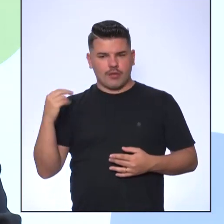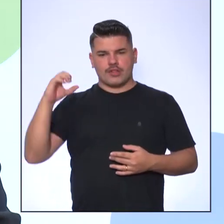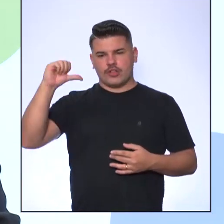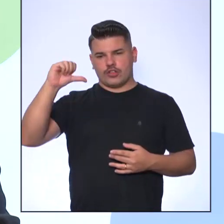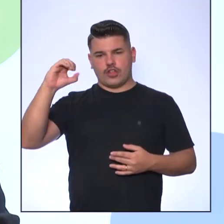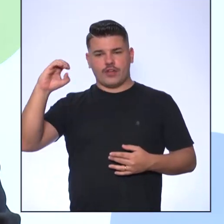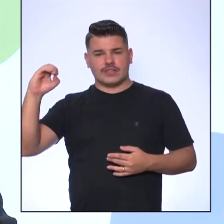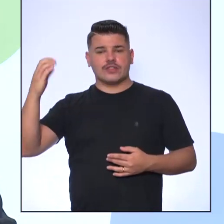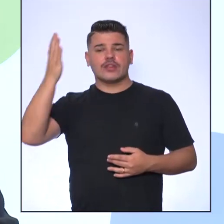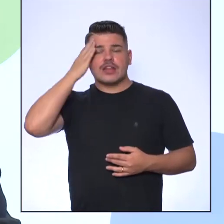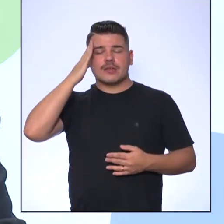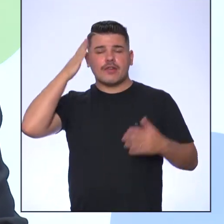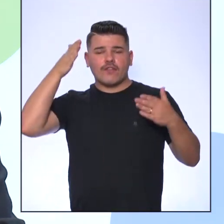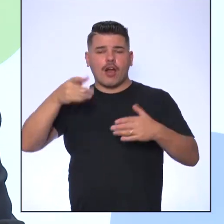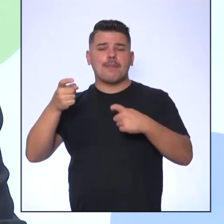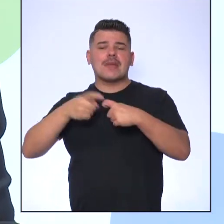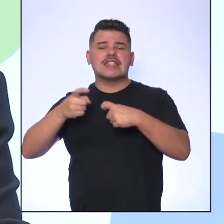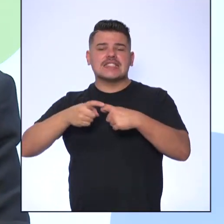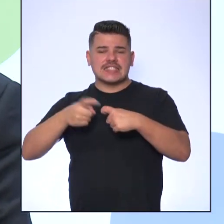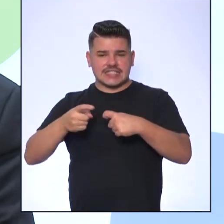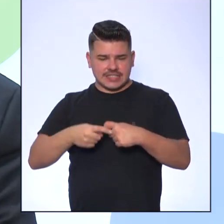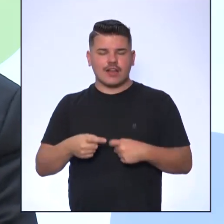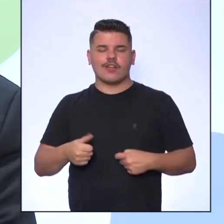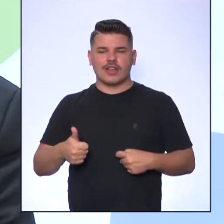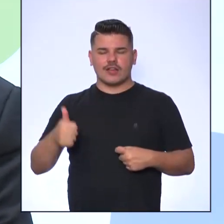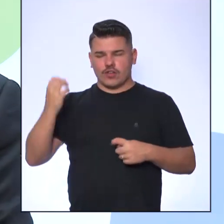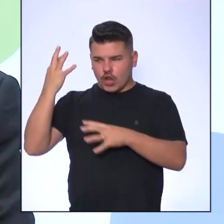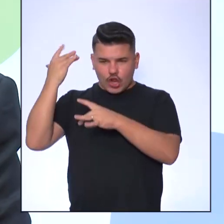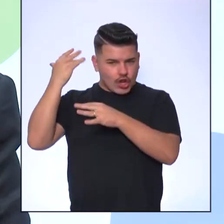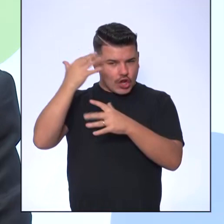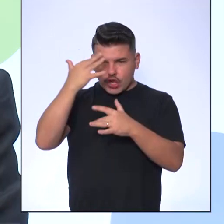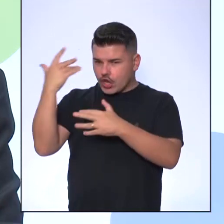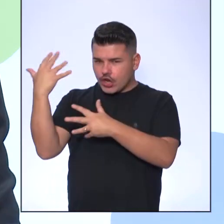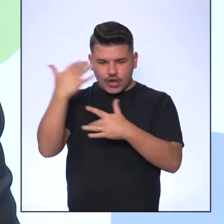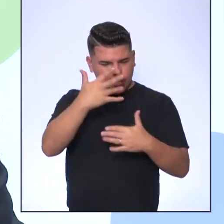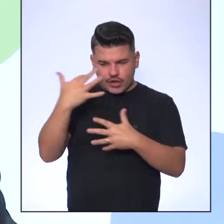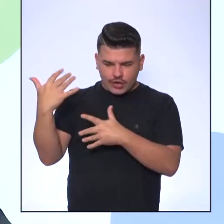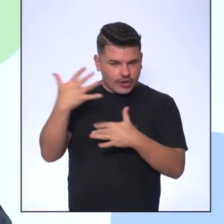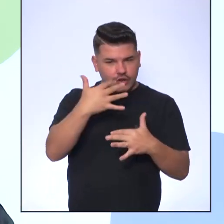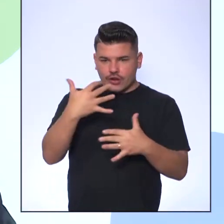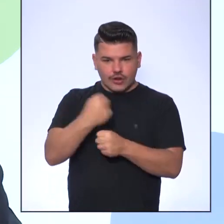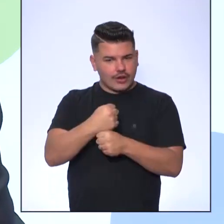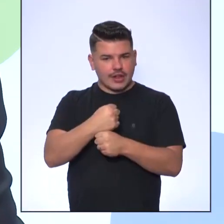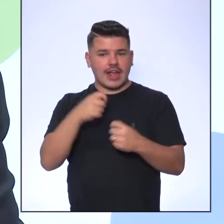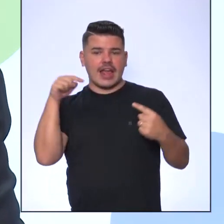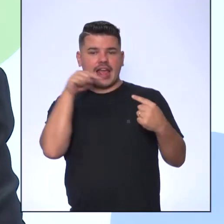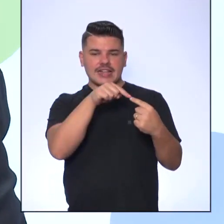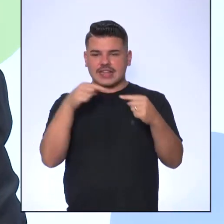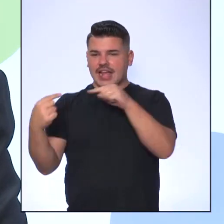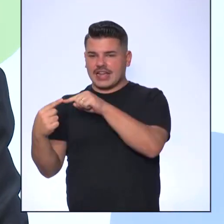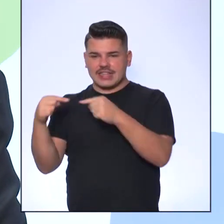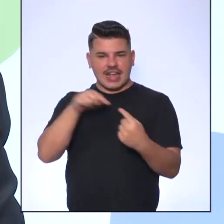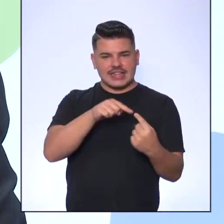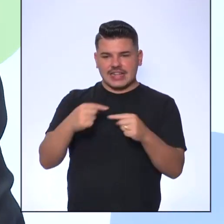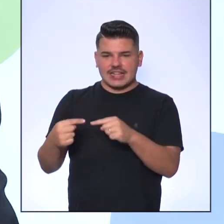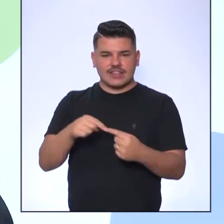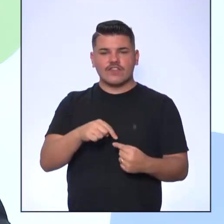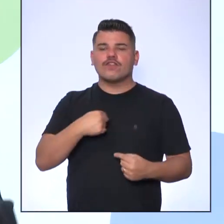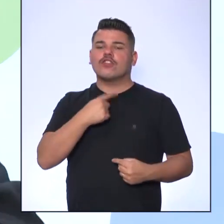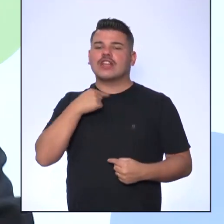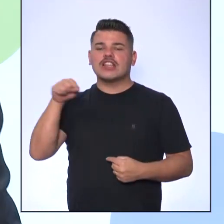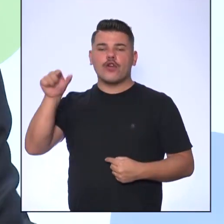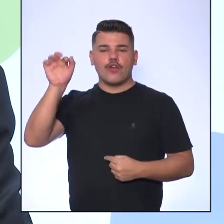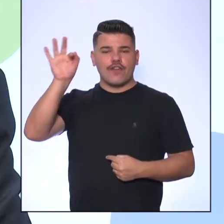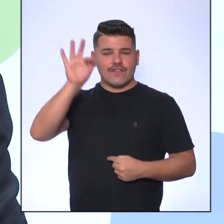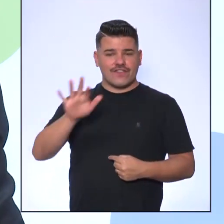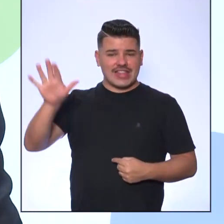pontos e eu quero medicina. Aí o sistema vai calcular para você aonde você quer entrar. Ah, eu queria entrar na Universidade